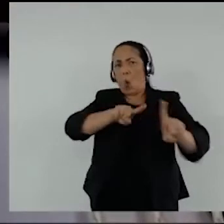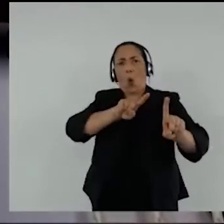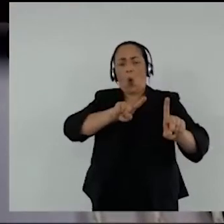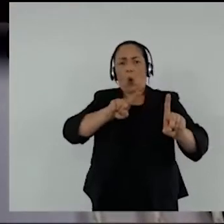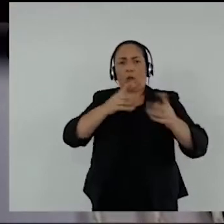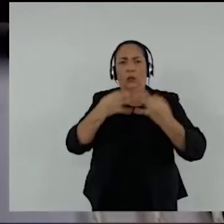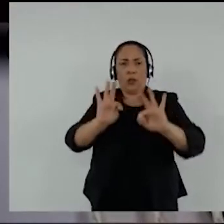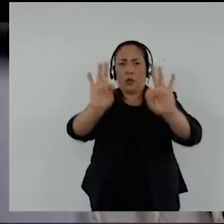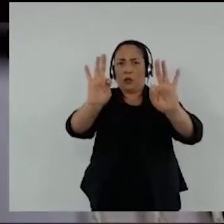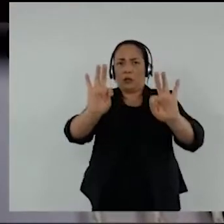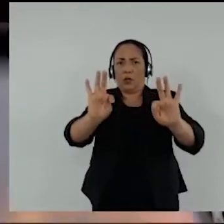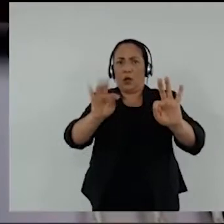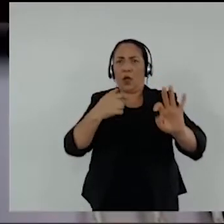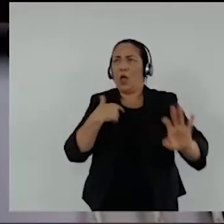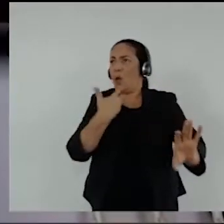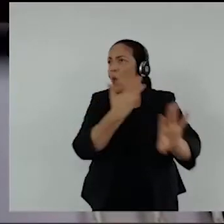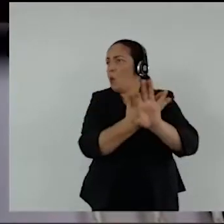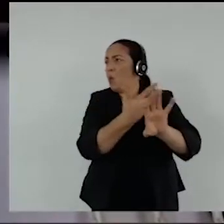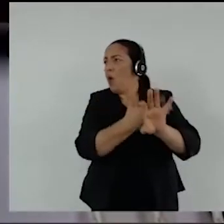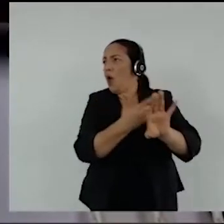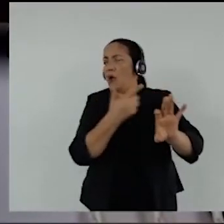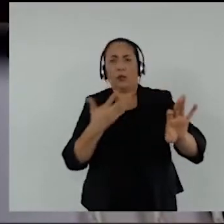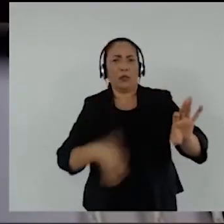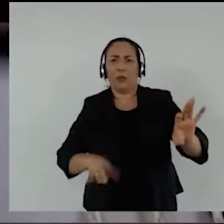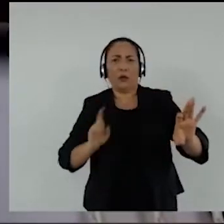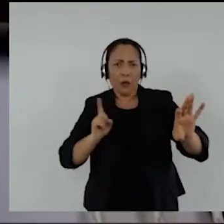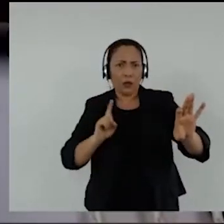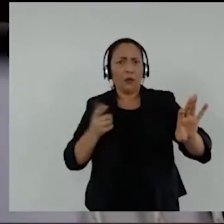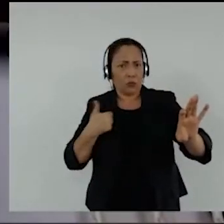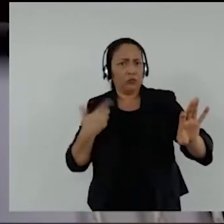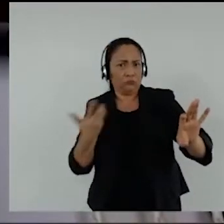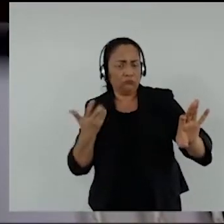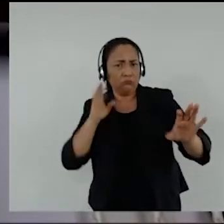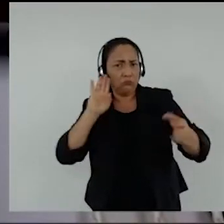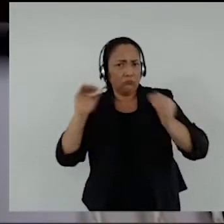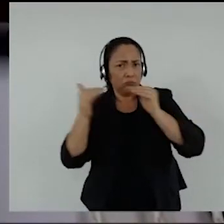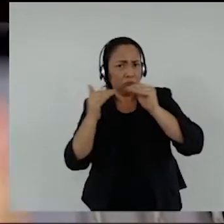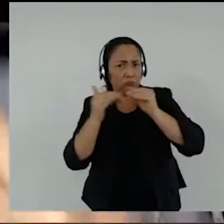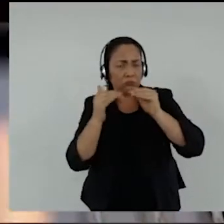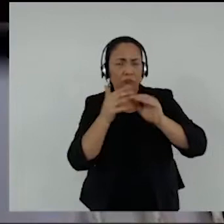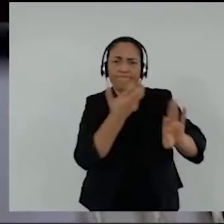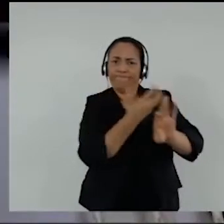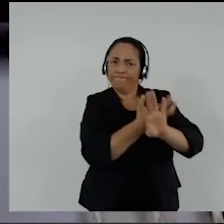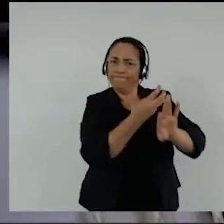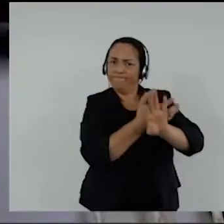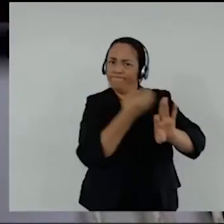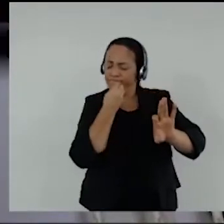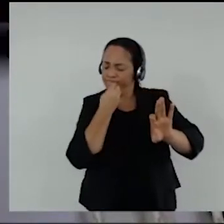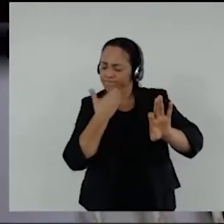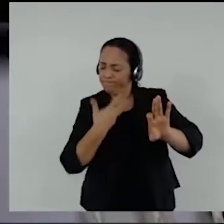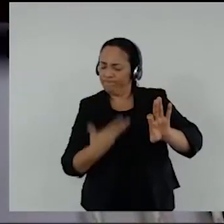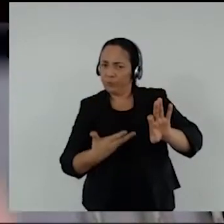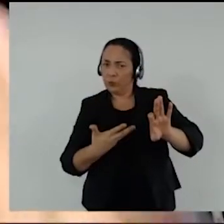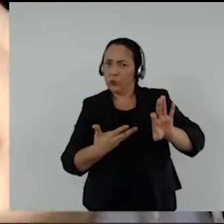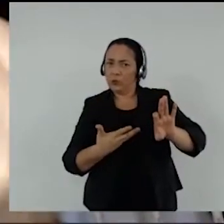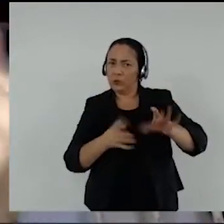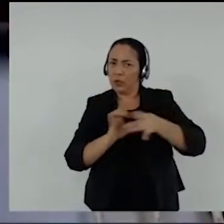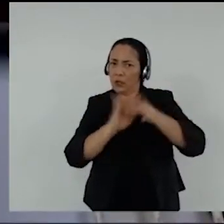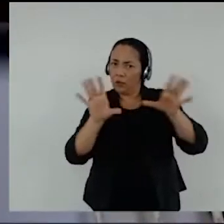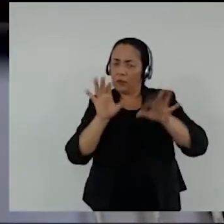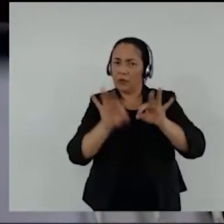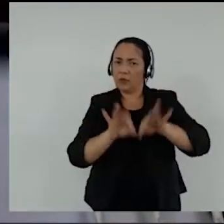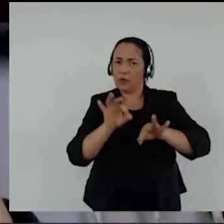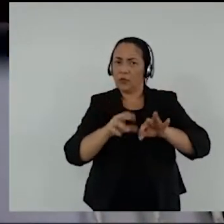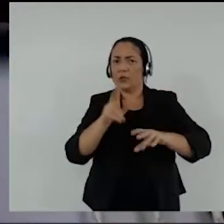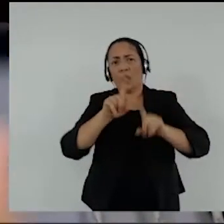contra a virtualização. Acho que existem coisas na virtualização muito boas e que podem democratizar o acesso à justiça,